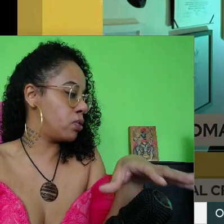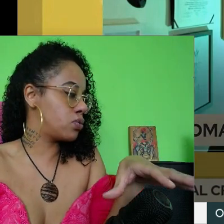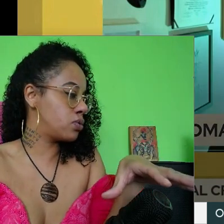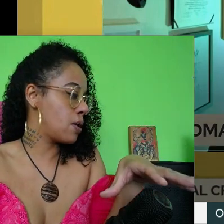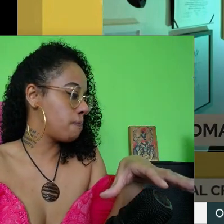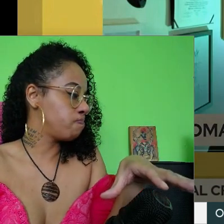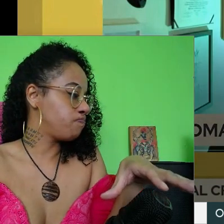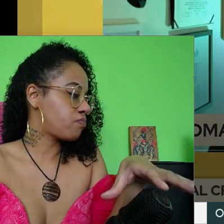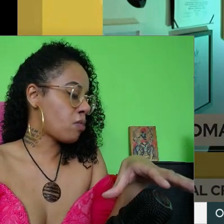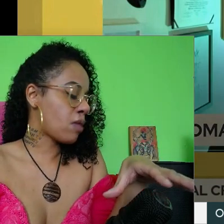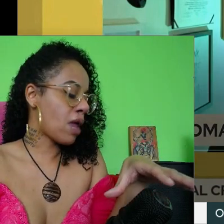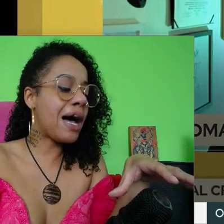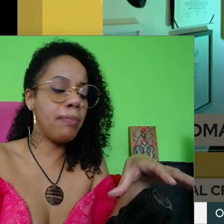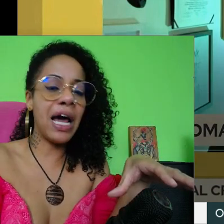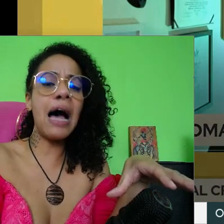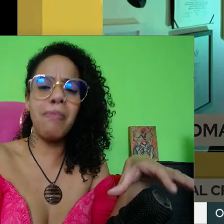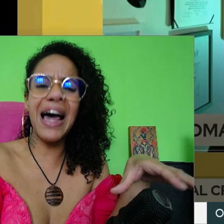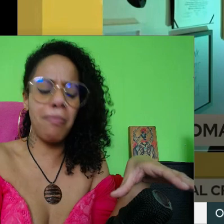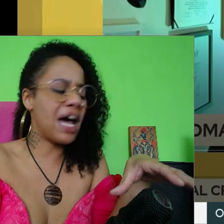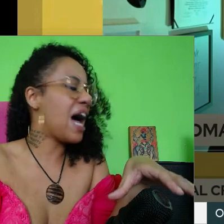o raciocínio do urso